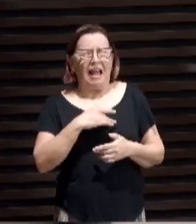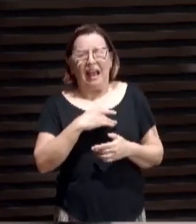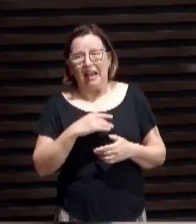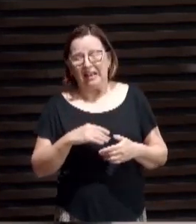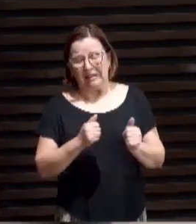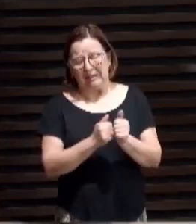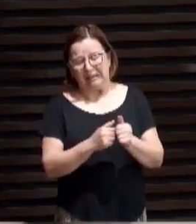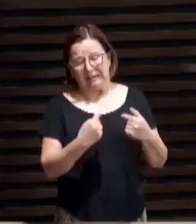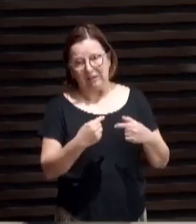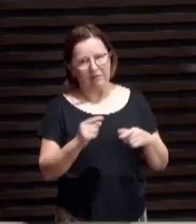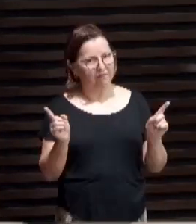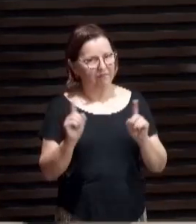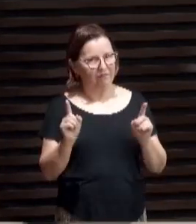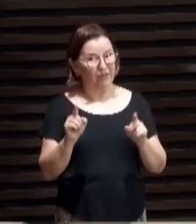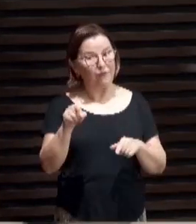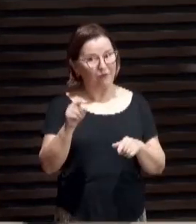do maribondo.